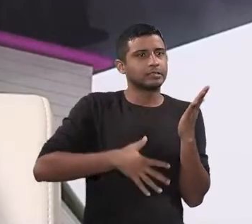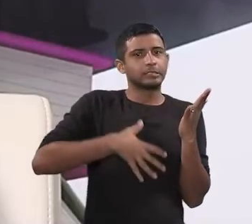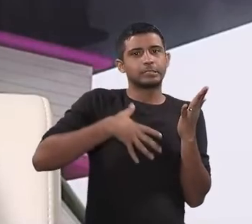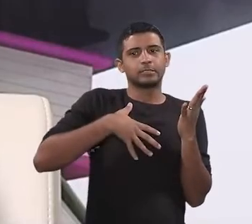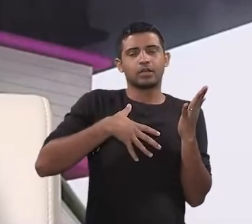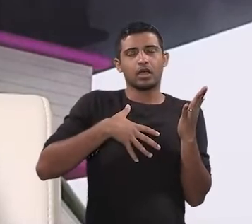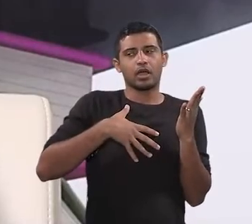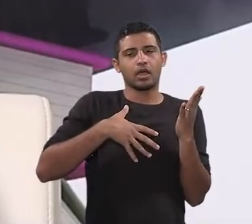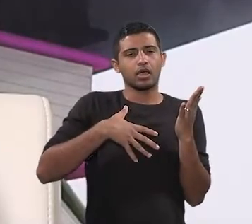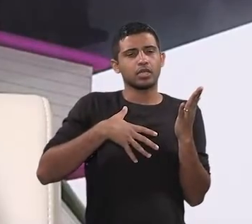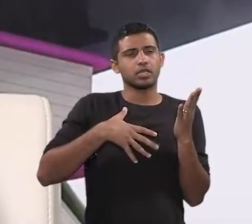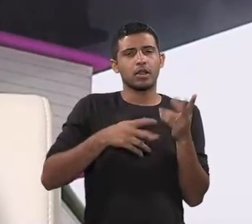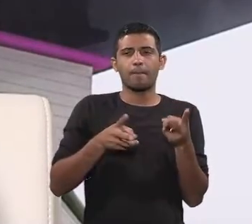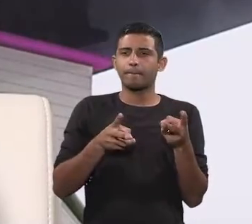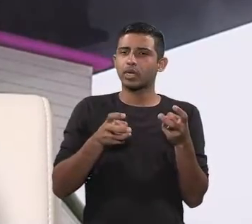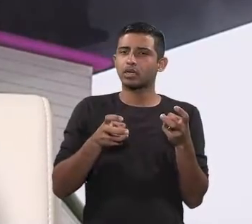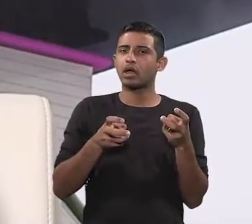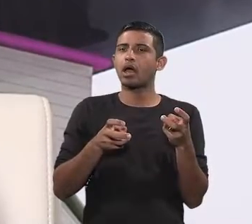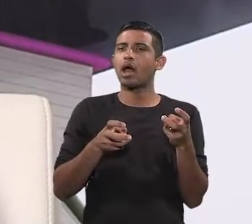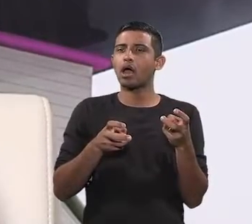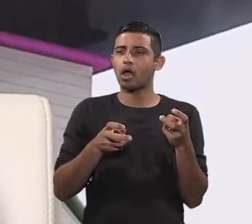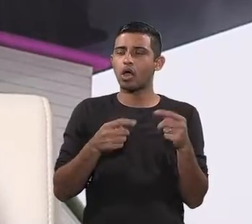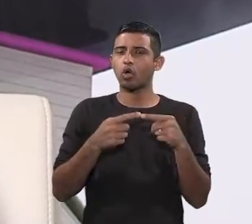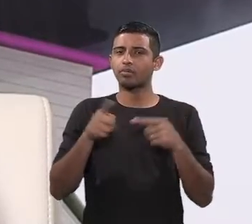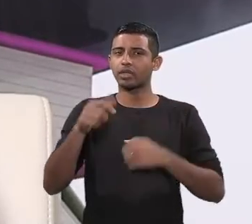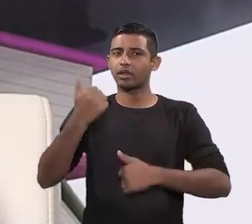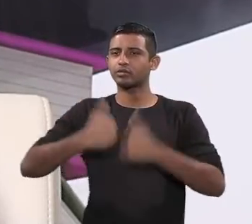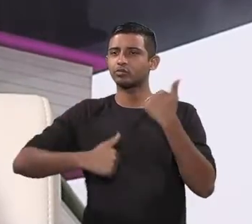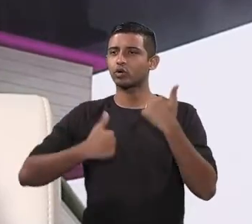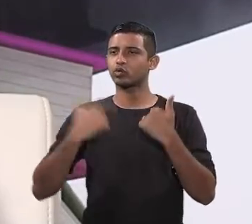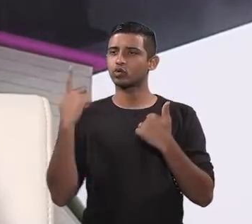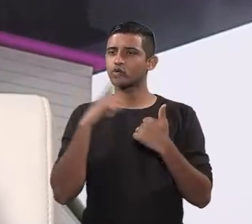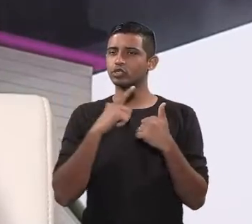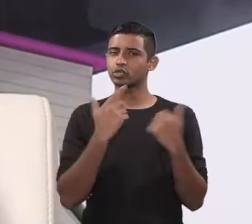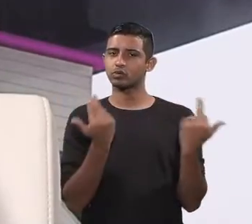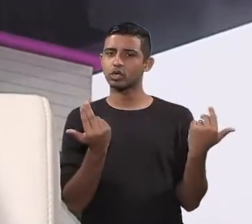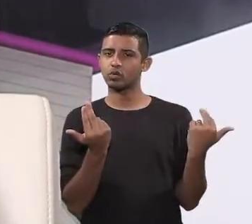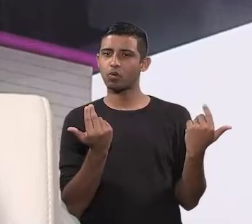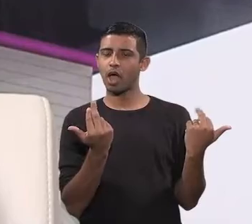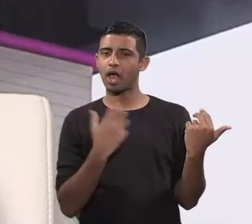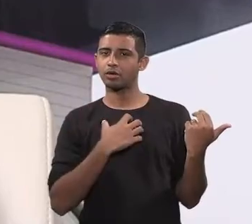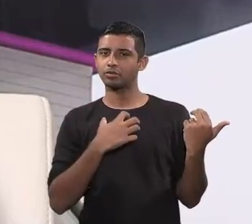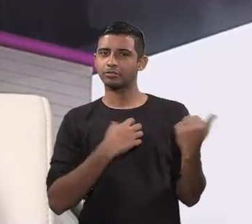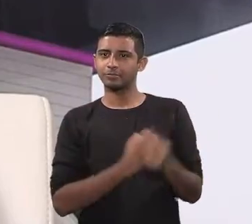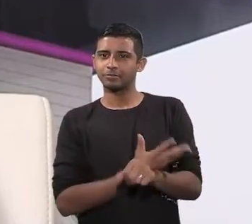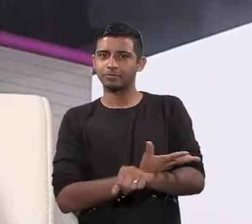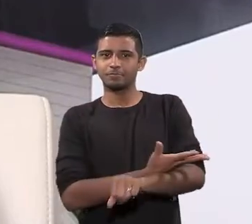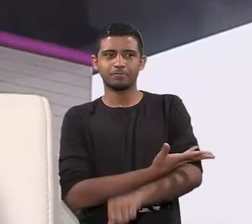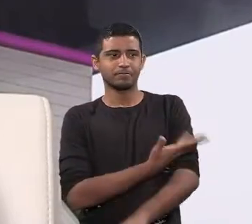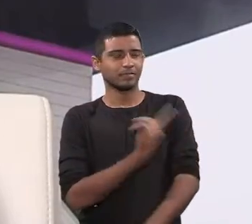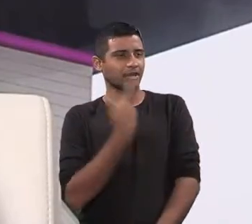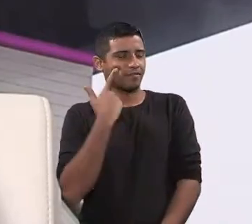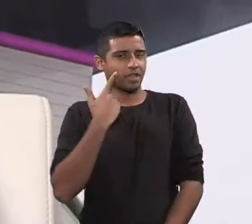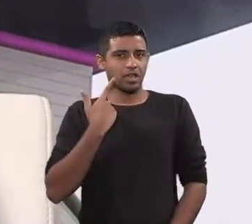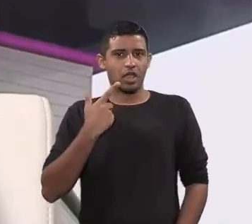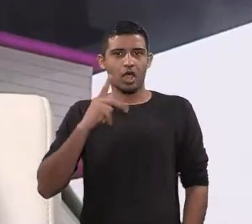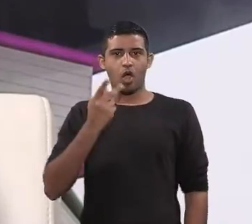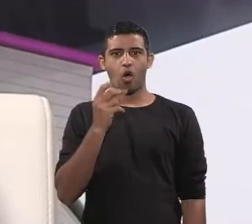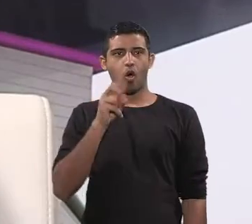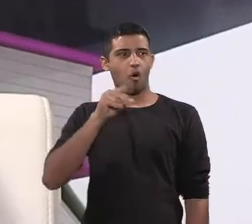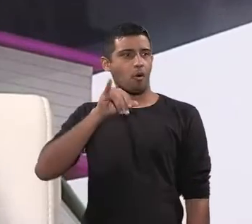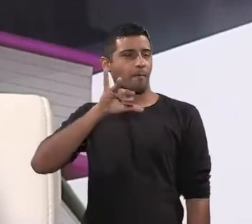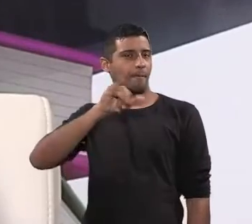exemplo, ele consegue perceber que esse mesmo prazer ele vai ter na prática do esporte. Perfeito. As liberações hormonais, as